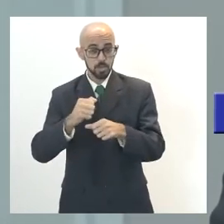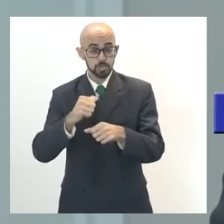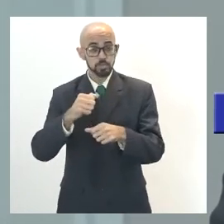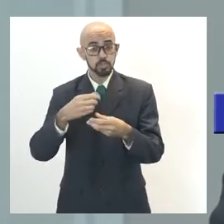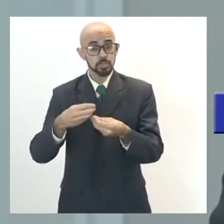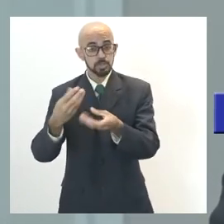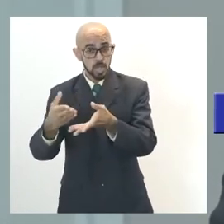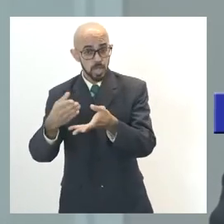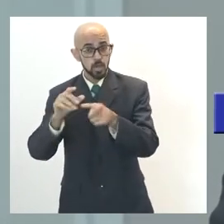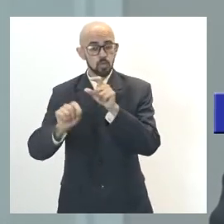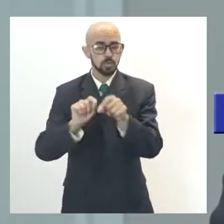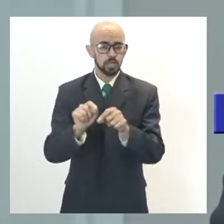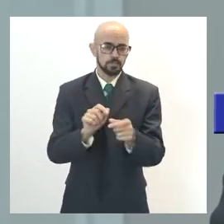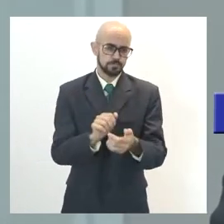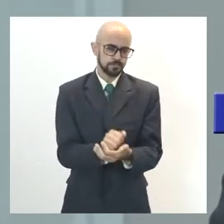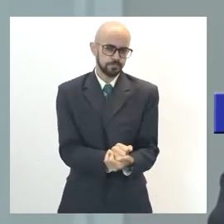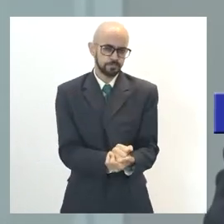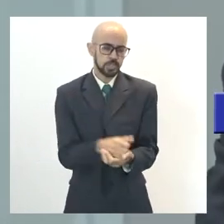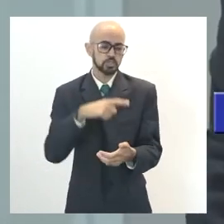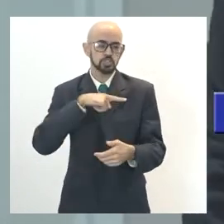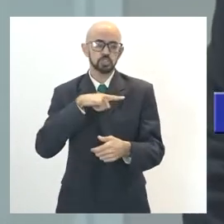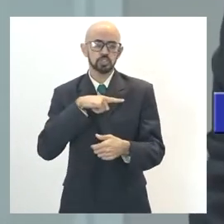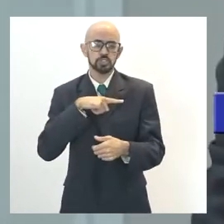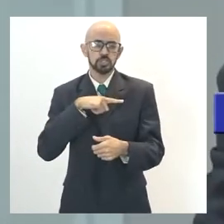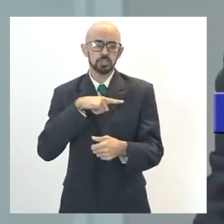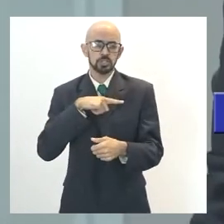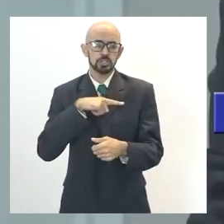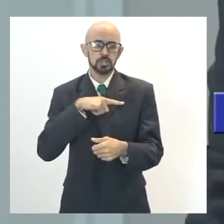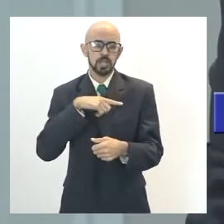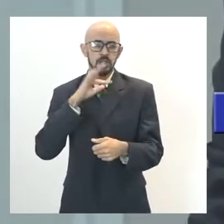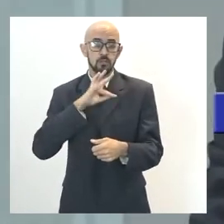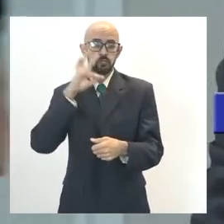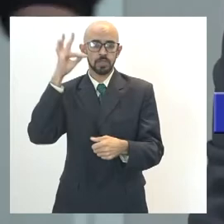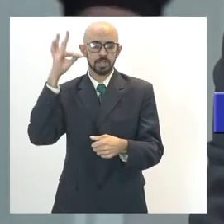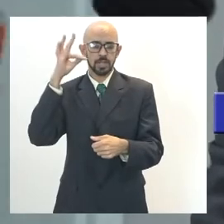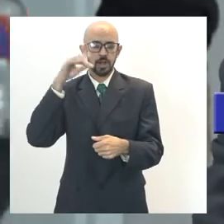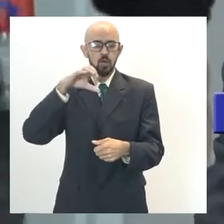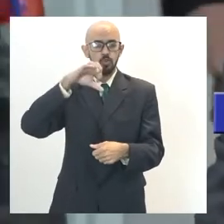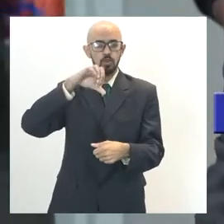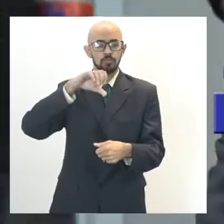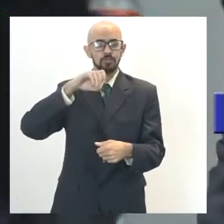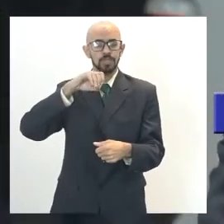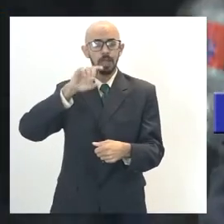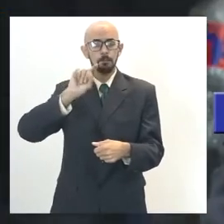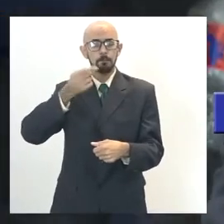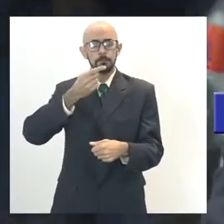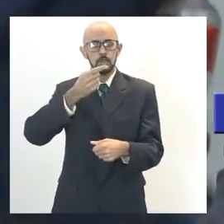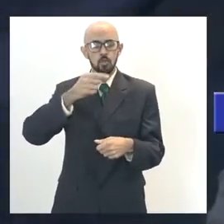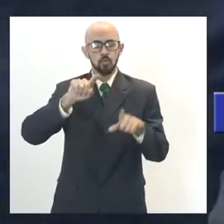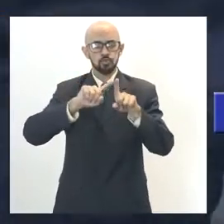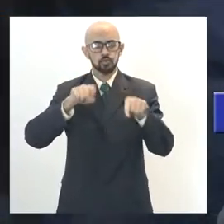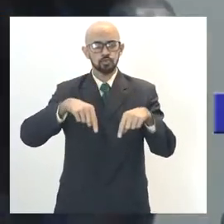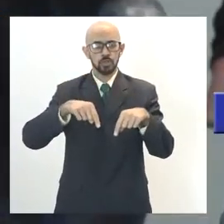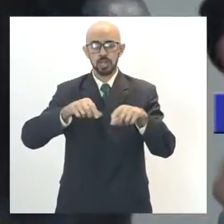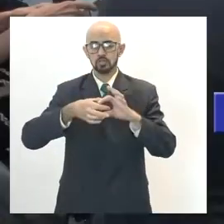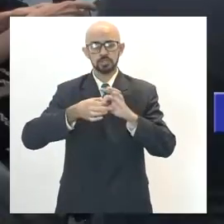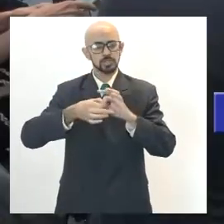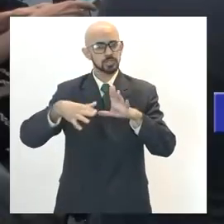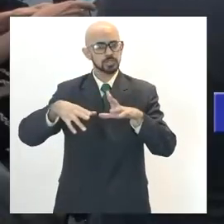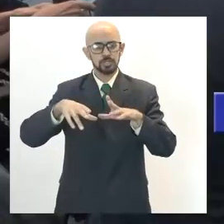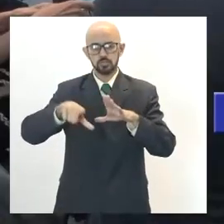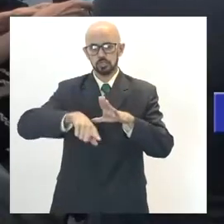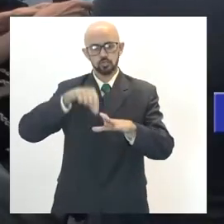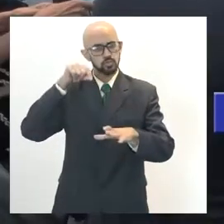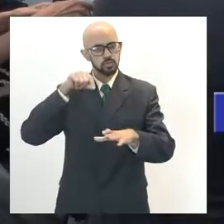temos na União 90 mil cargos de livre nomeação 90 mil cargos de livre